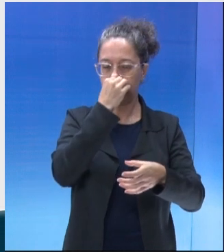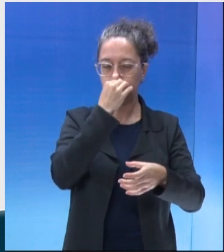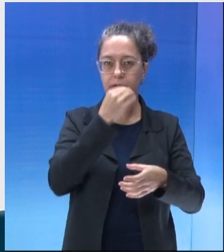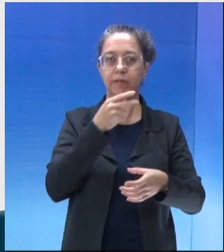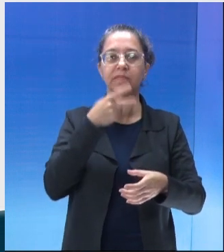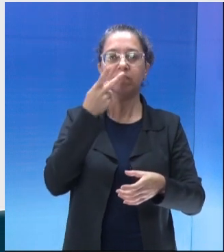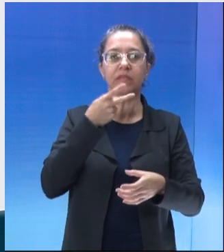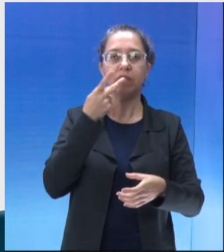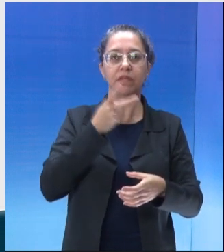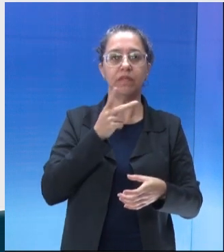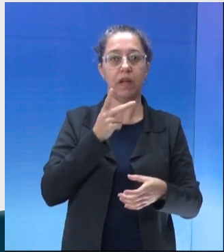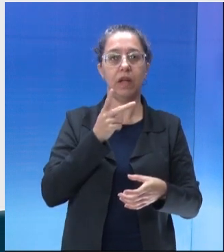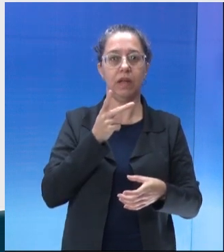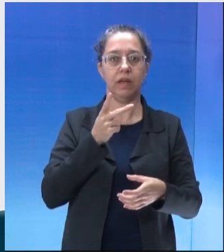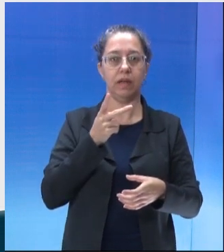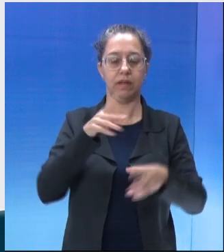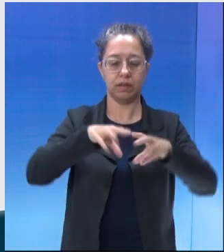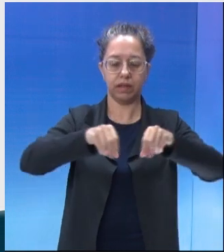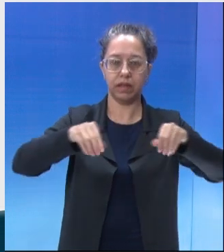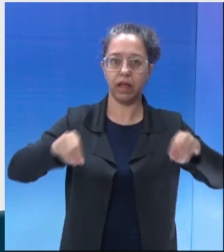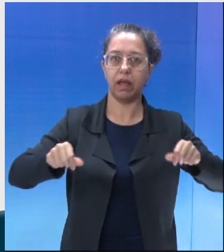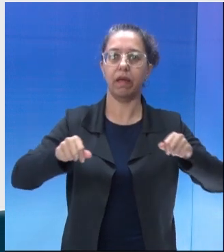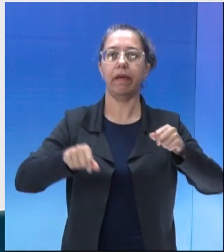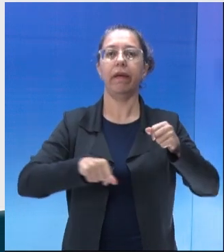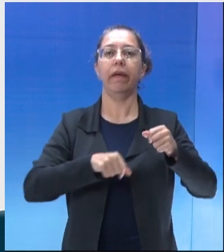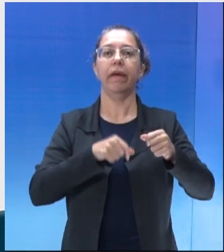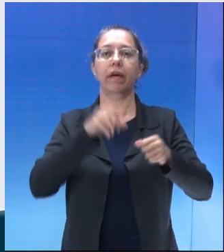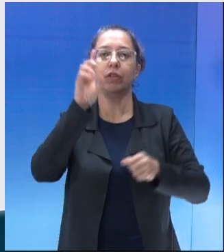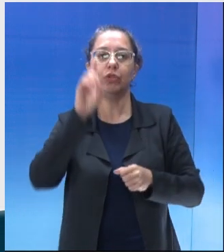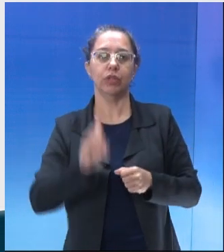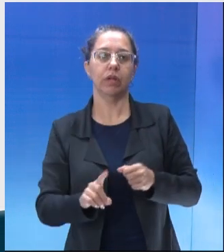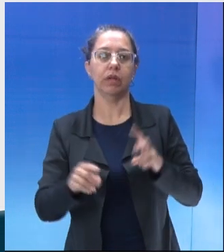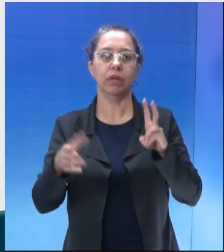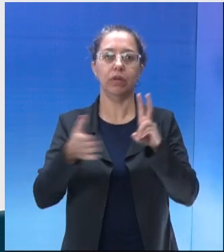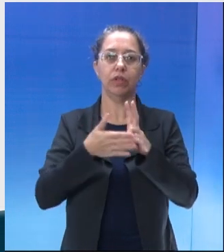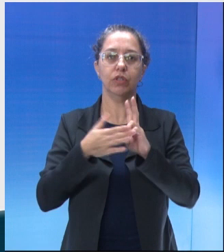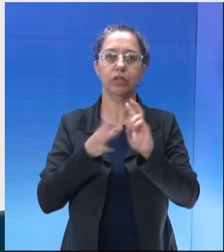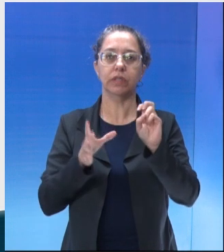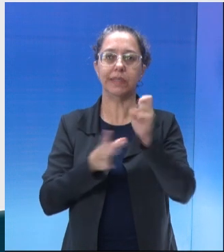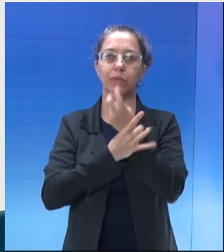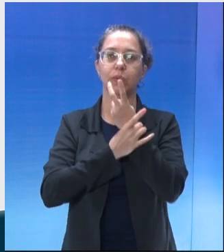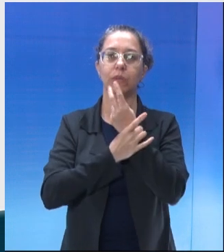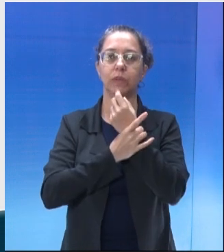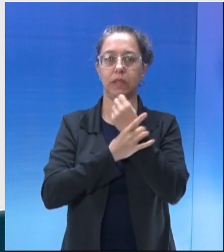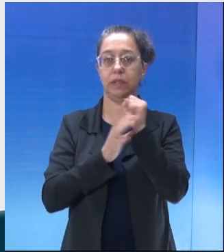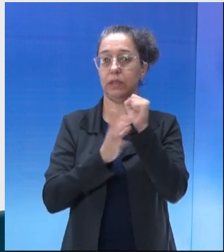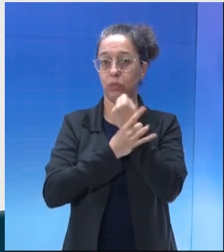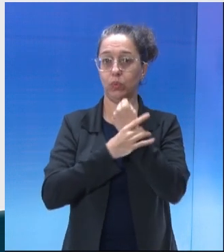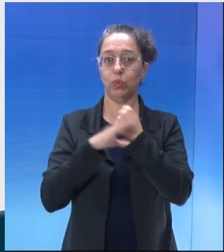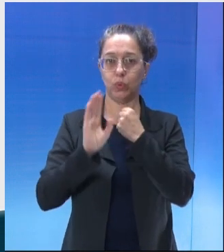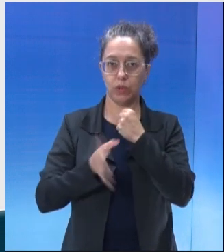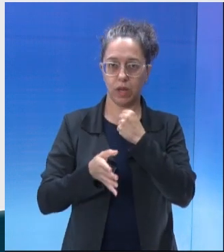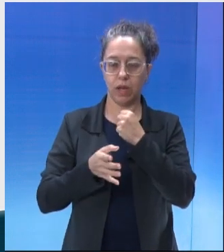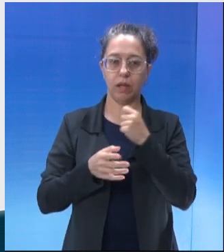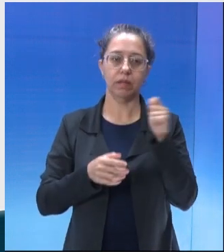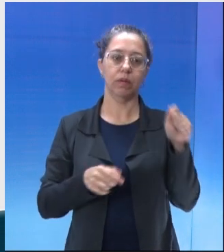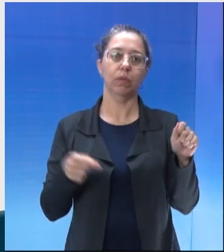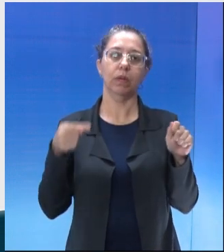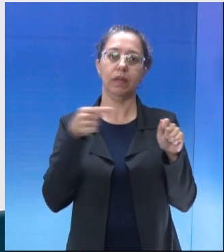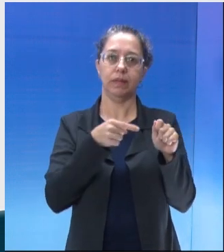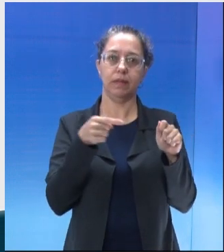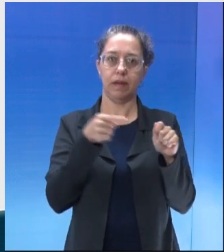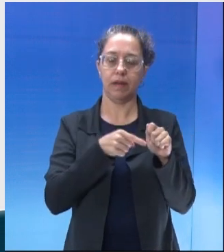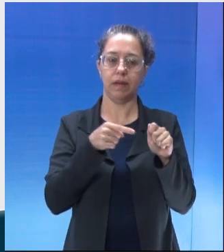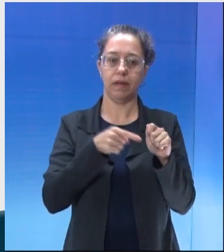sobre território, sobre direitos indígenas assegurados, não está falando